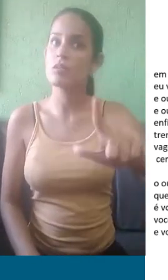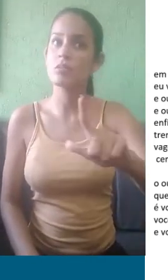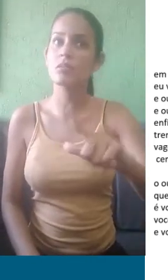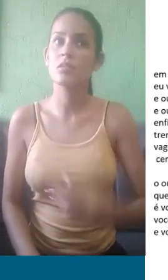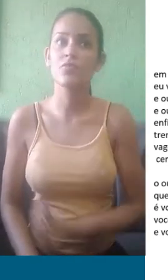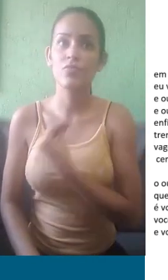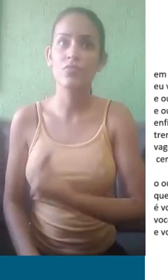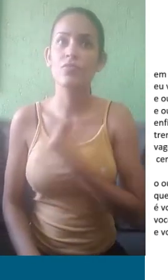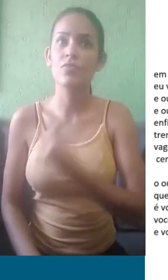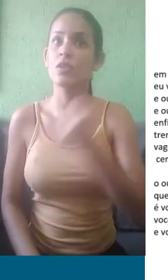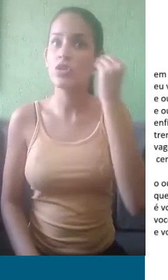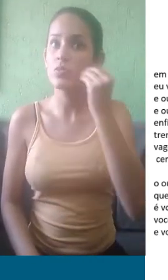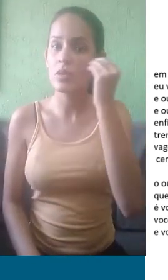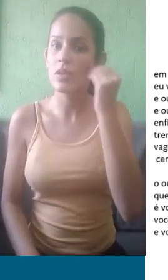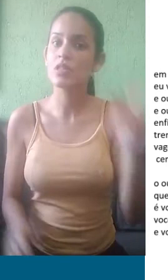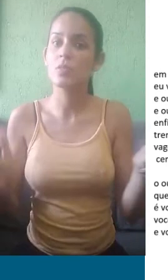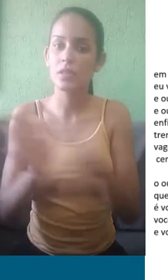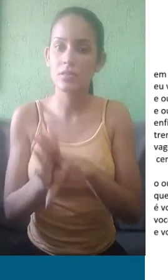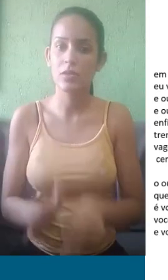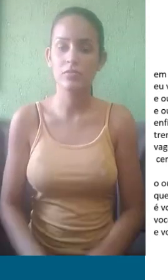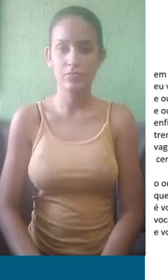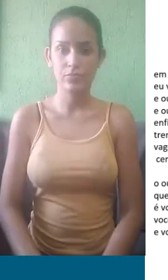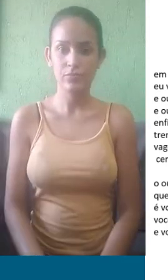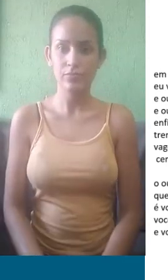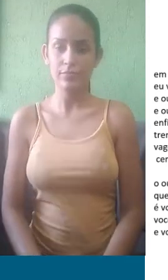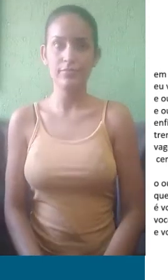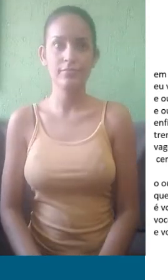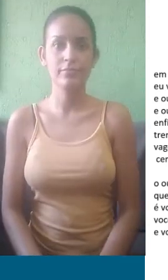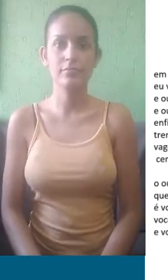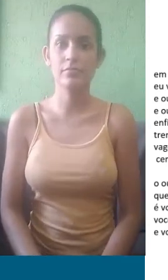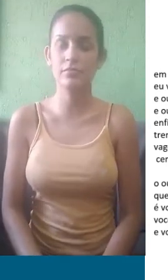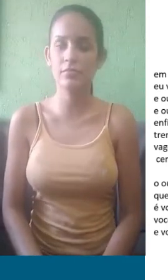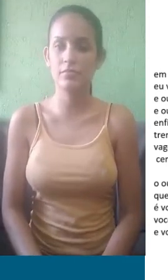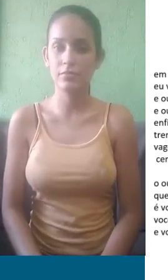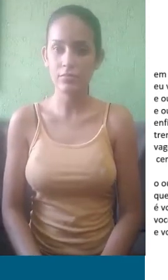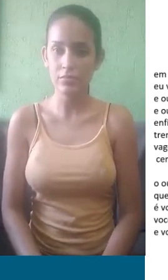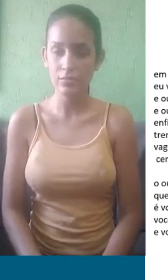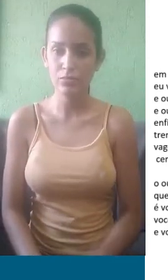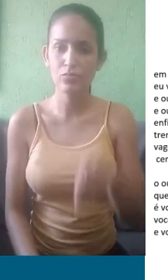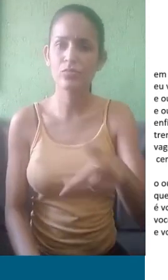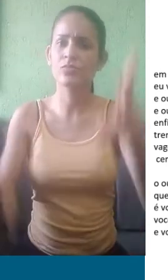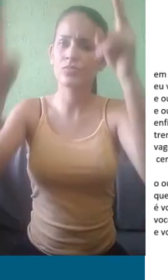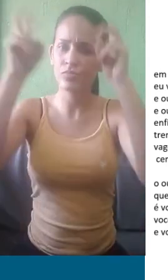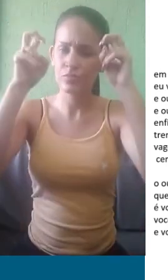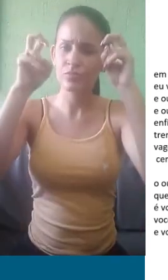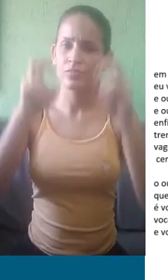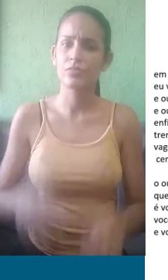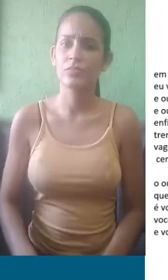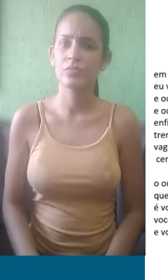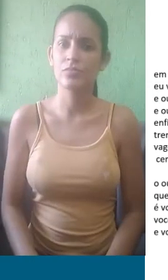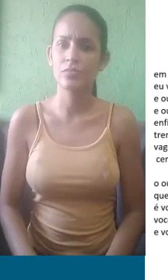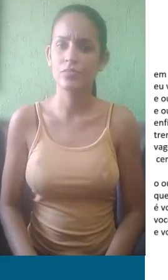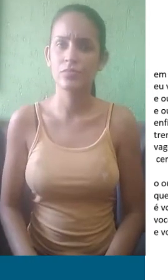identidade, característica marcante em outras escolas, é reavaliada na literatura contemporânea.